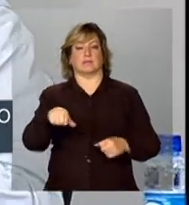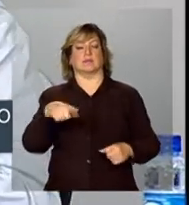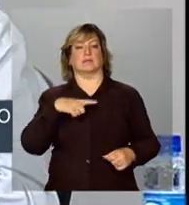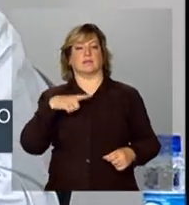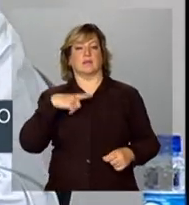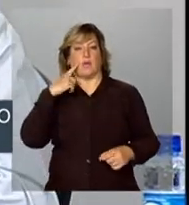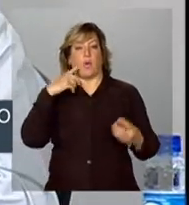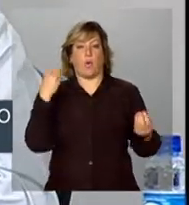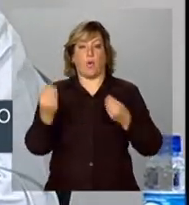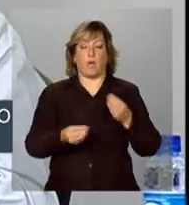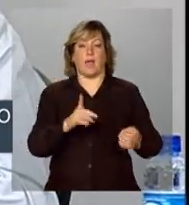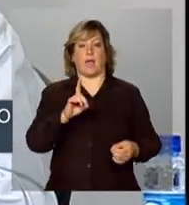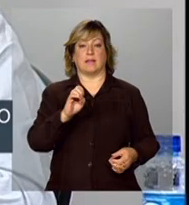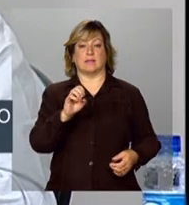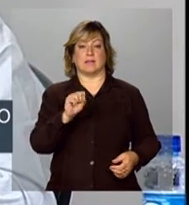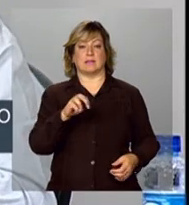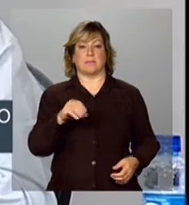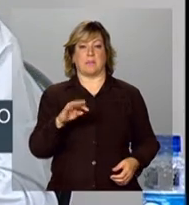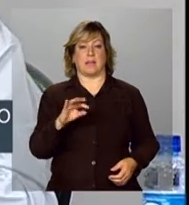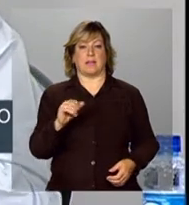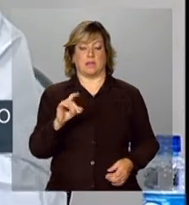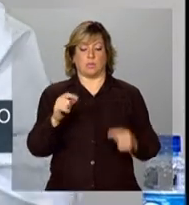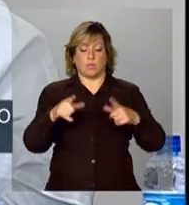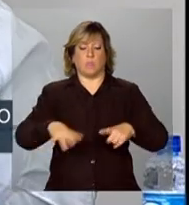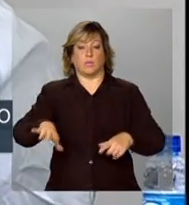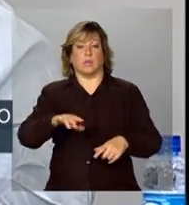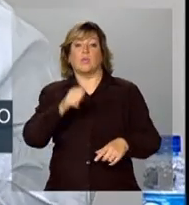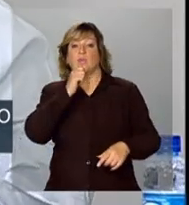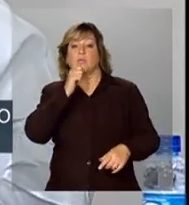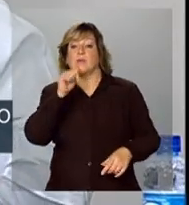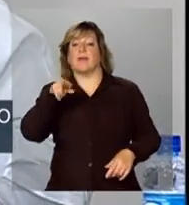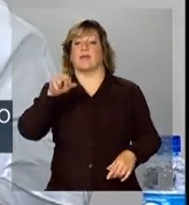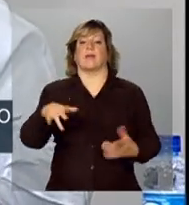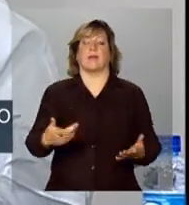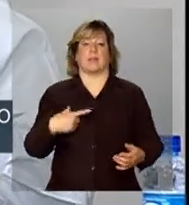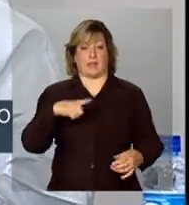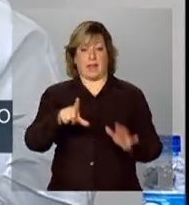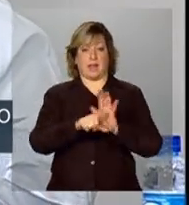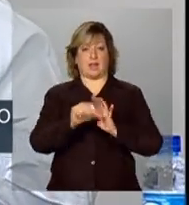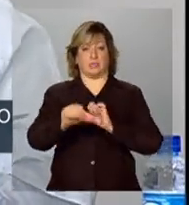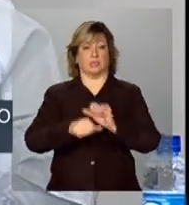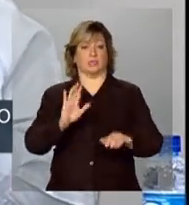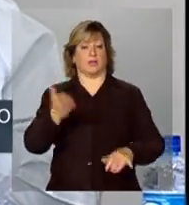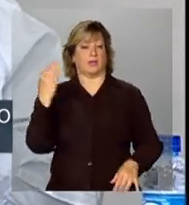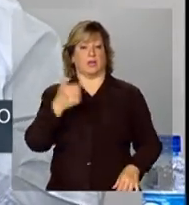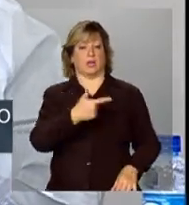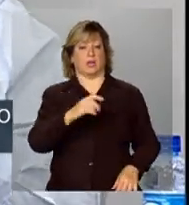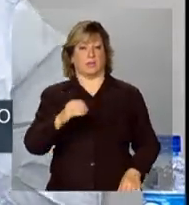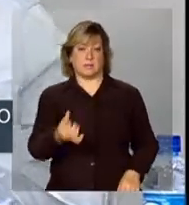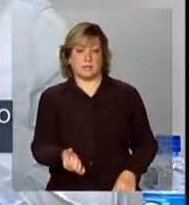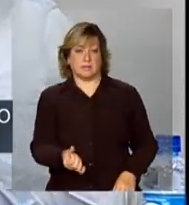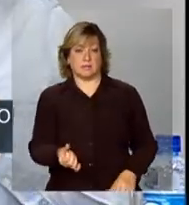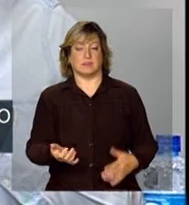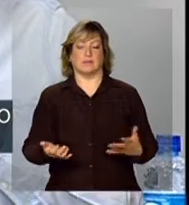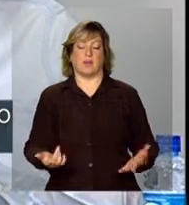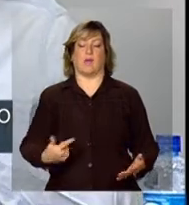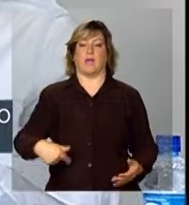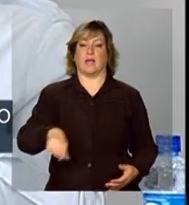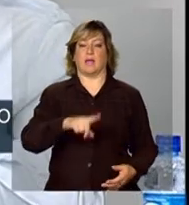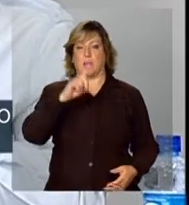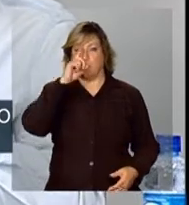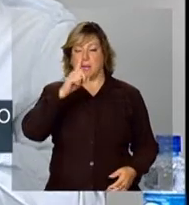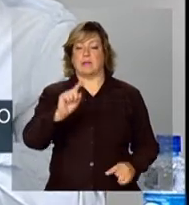temos o controle de quem desmatou, porque isso é estadual. A lei foi mudada em 2006. Okay? Então, eles mandam